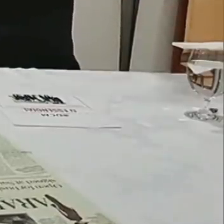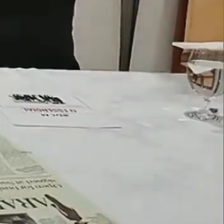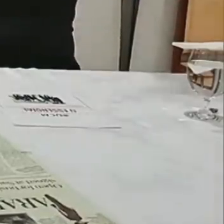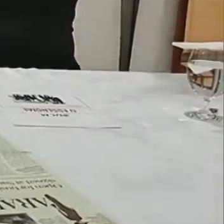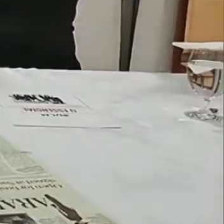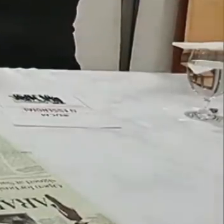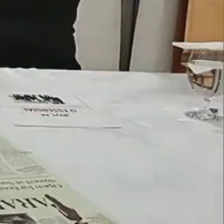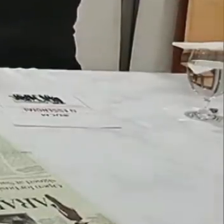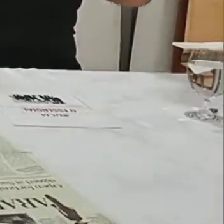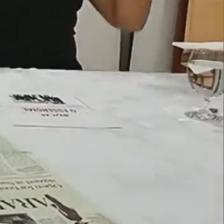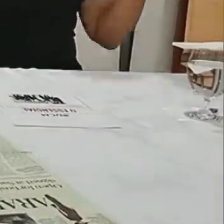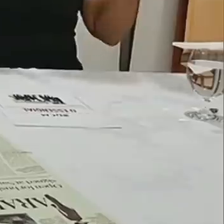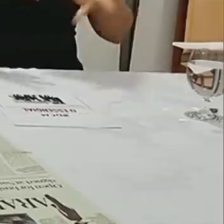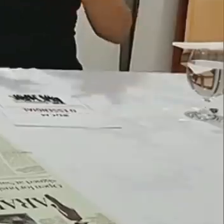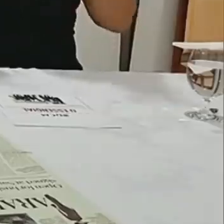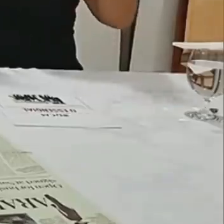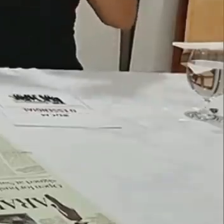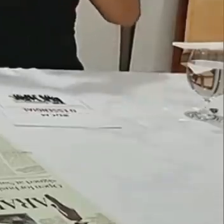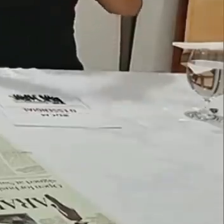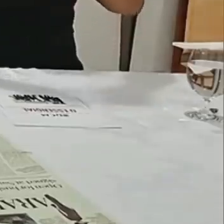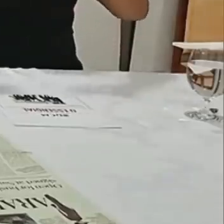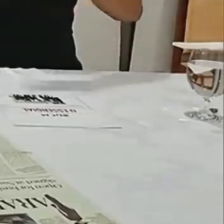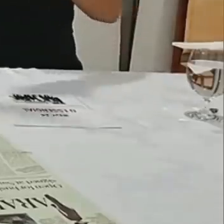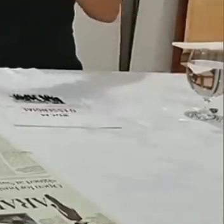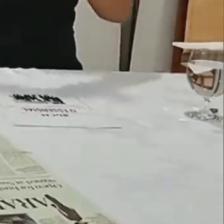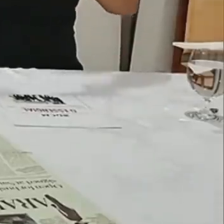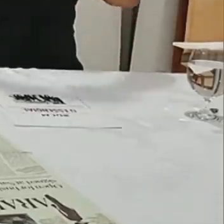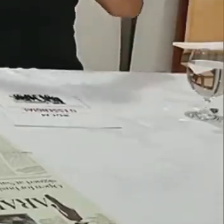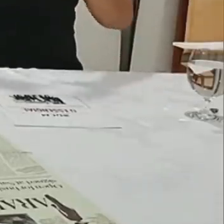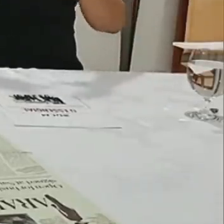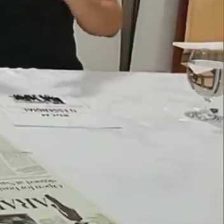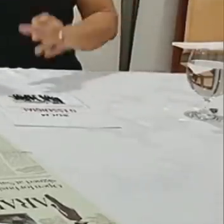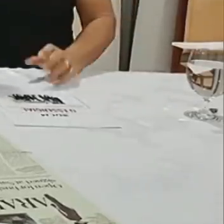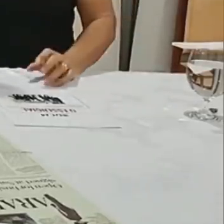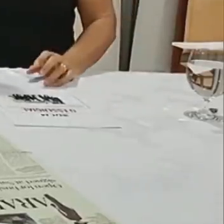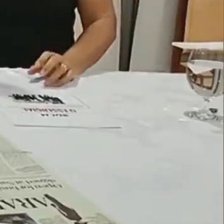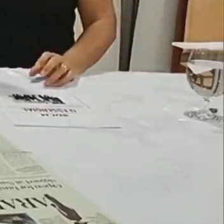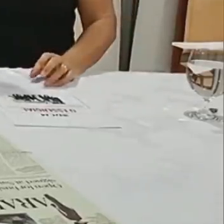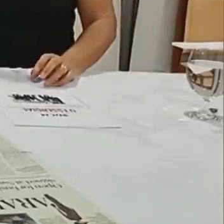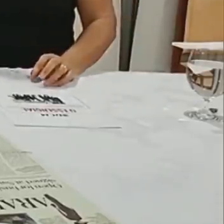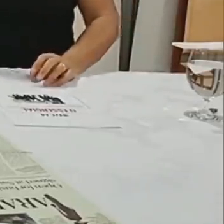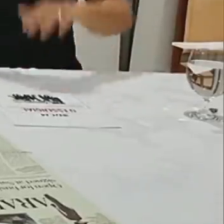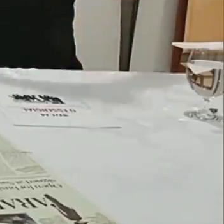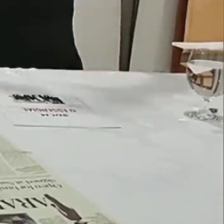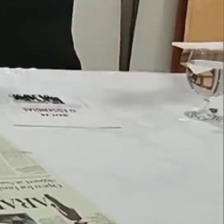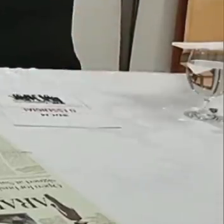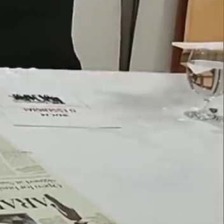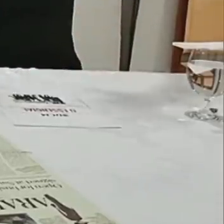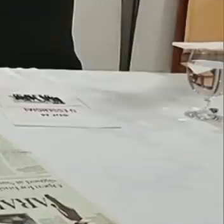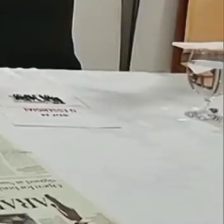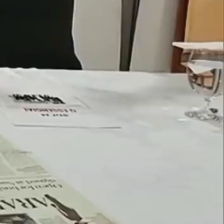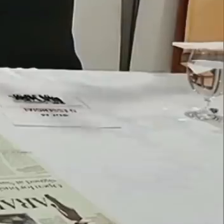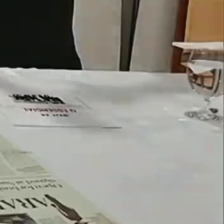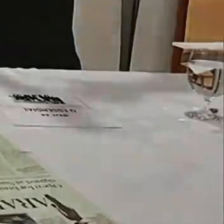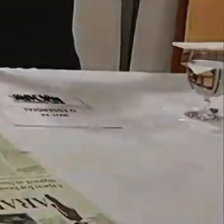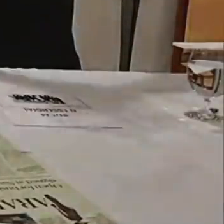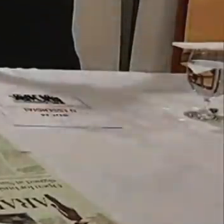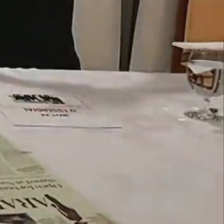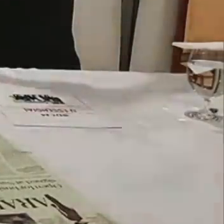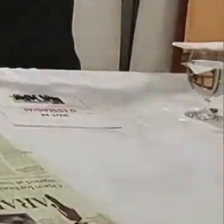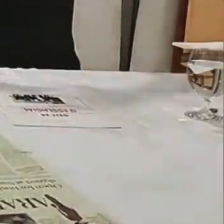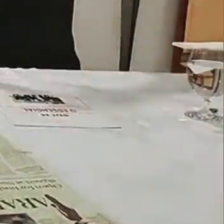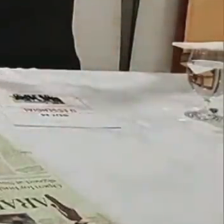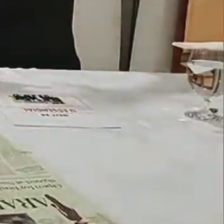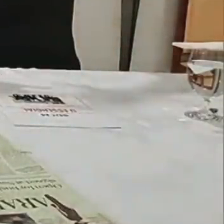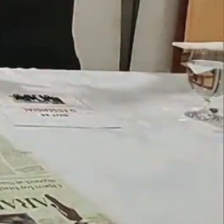detectar nada porque o óleo ela tem uma densidade um pouquinho maior do que a da água salgada em consequência disso ficava na flor na